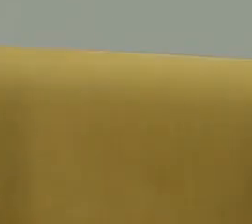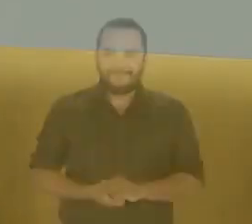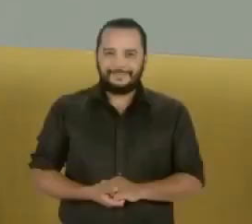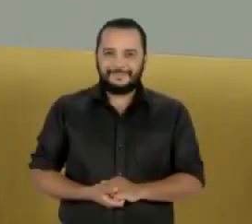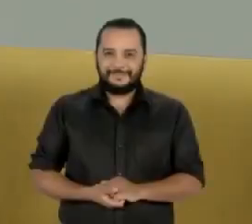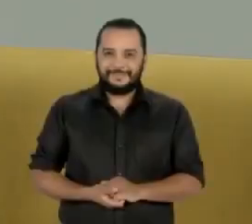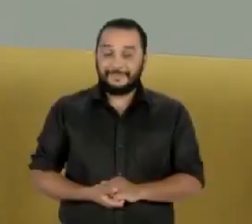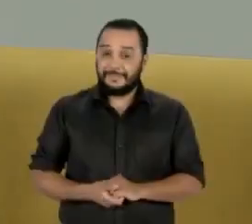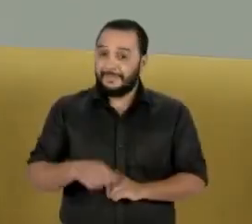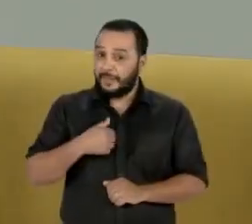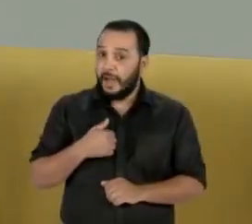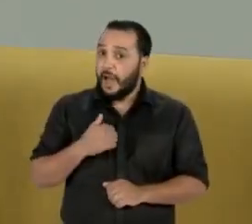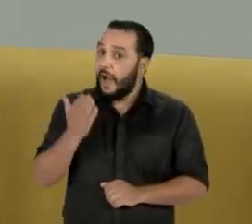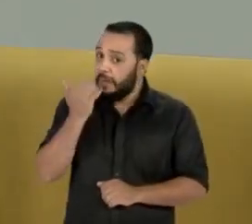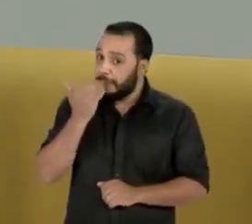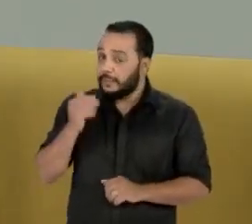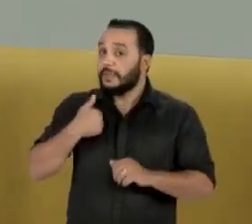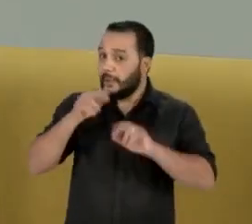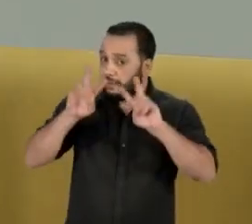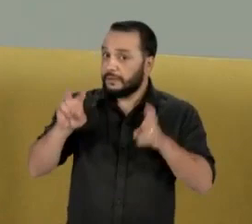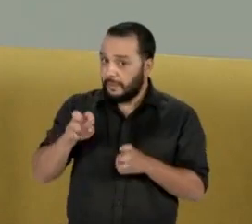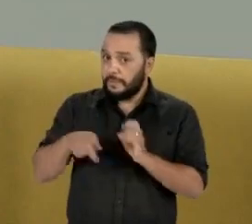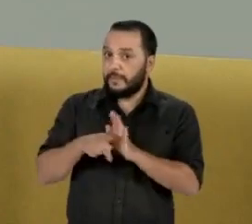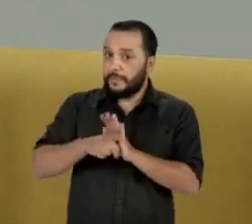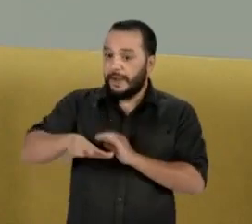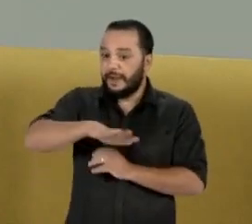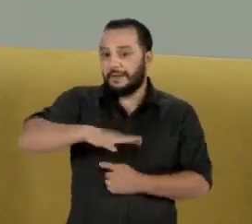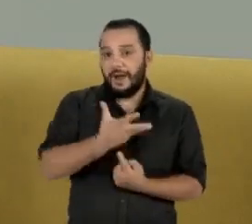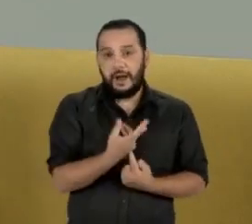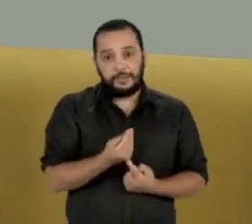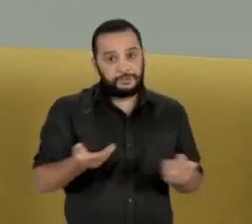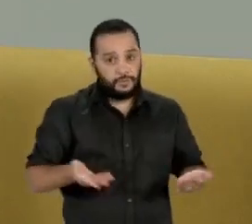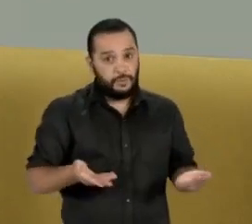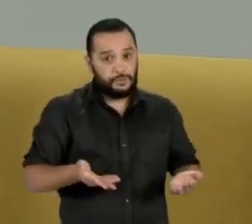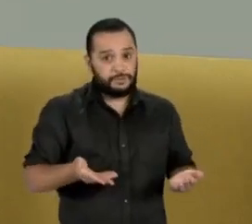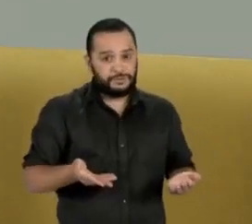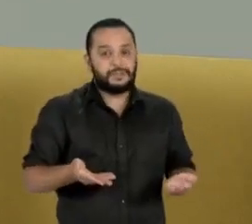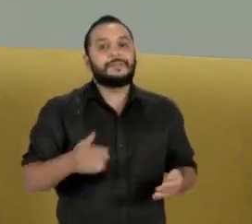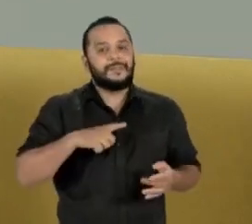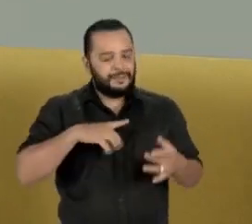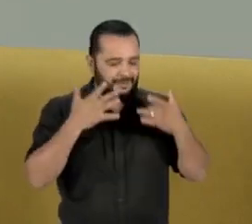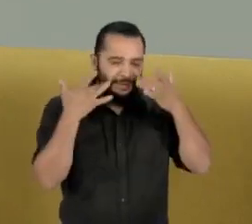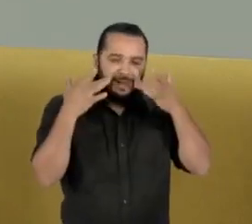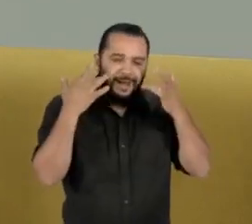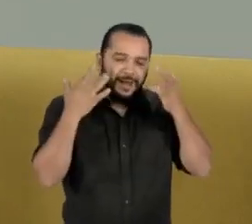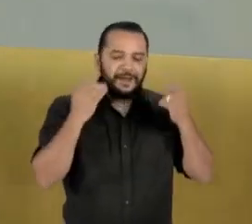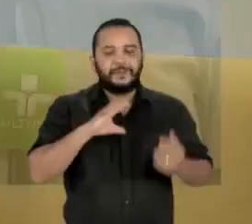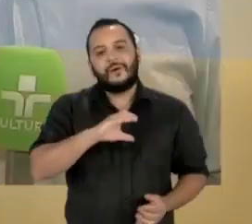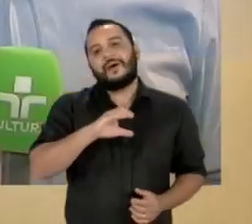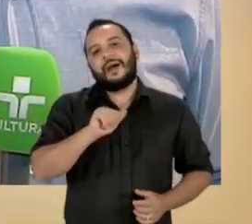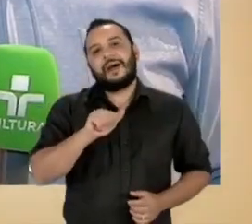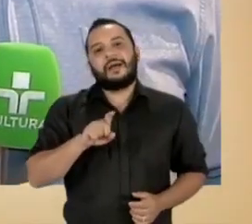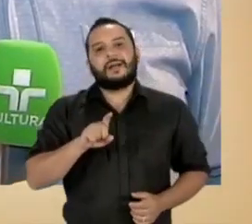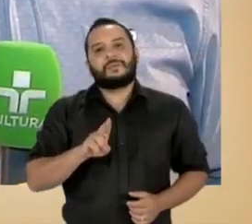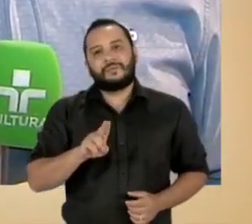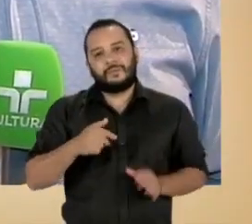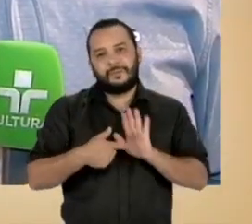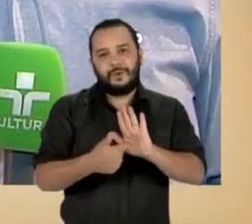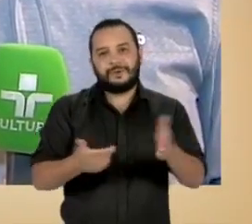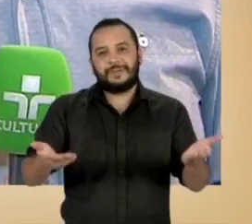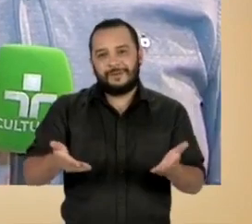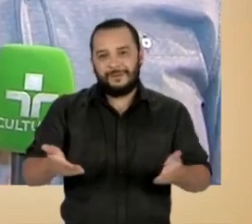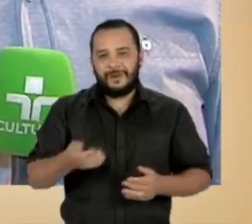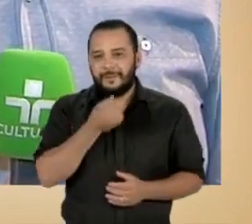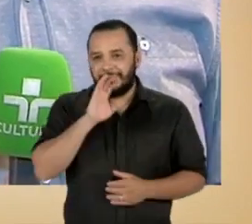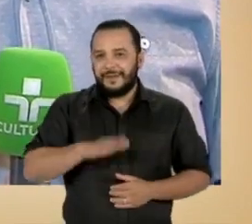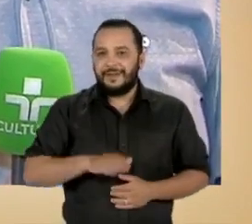E a alimentação também é tema para o Espaço das Artes de hoje, com o teatro que o Cadu Cortez mostra para a gente agora. Boa